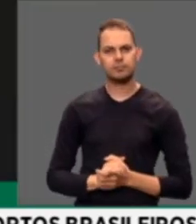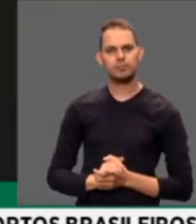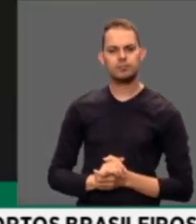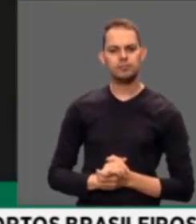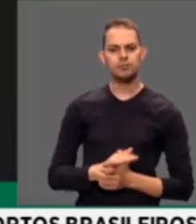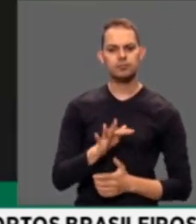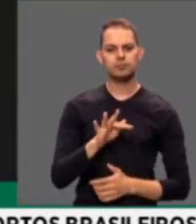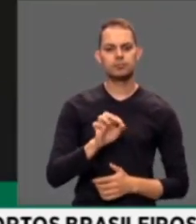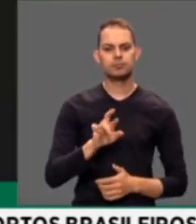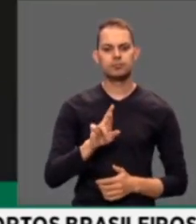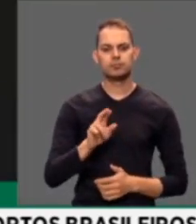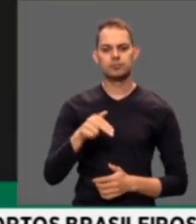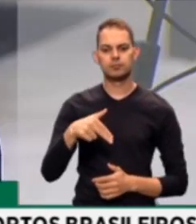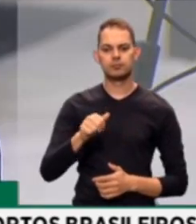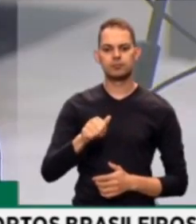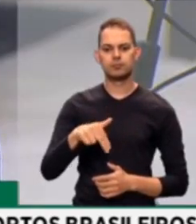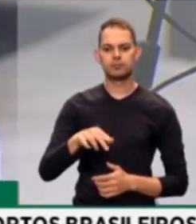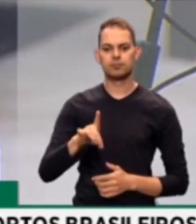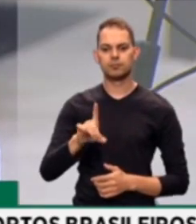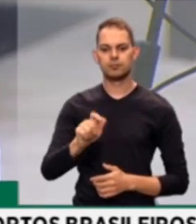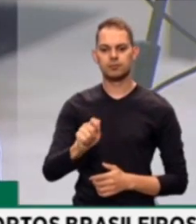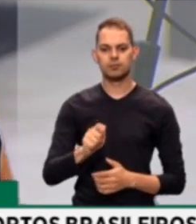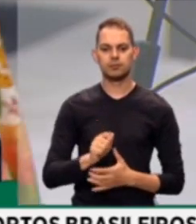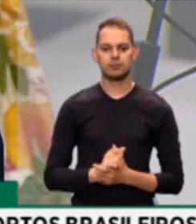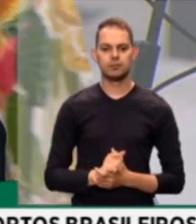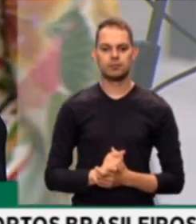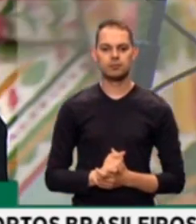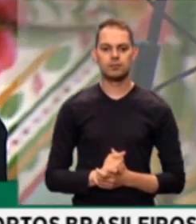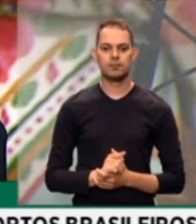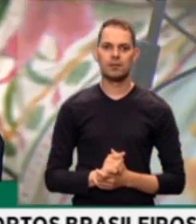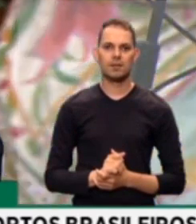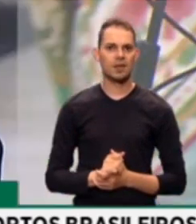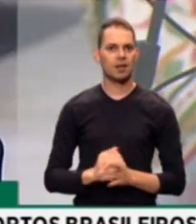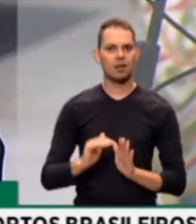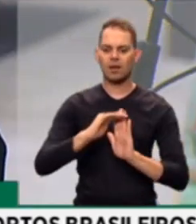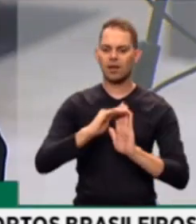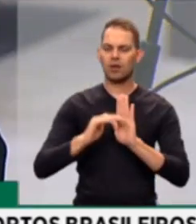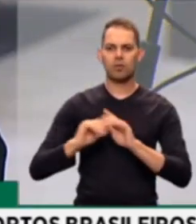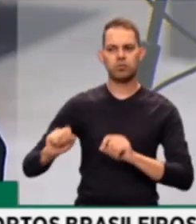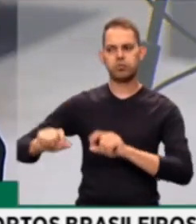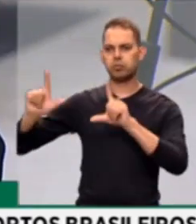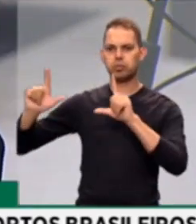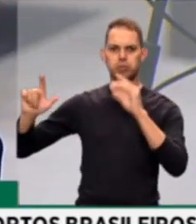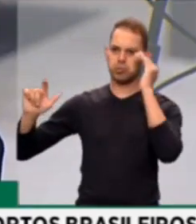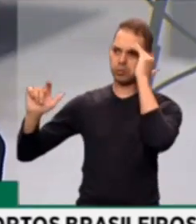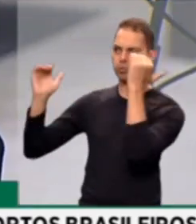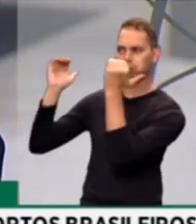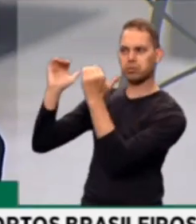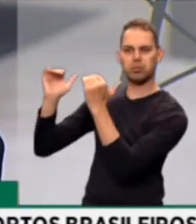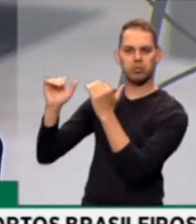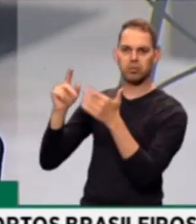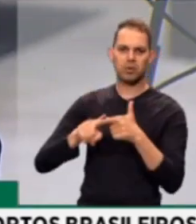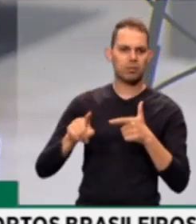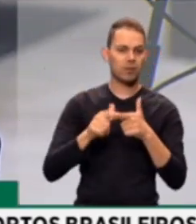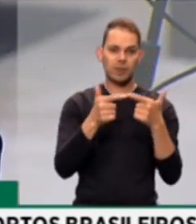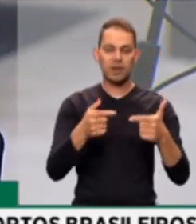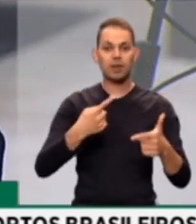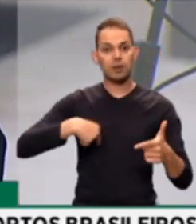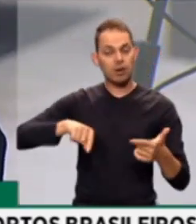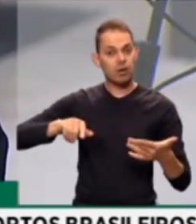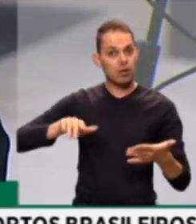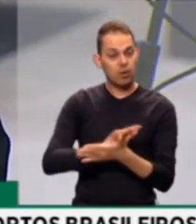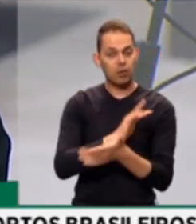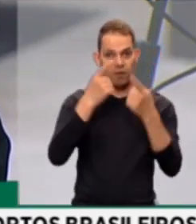Bom, por nós, presidente, podia seguir a ordem do painel, não tem problema. O que nós queremos é o combate à